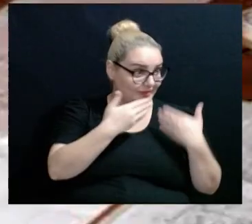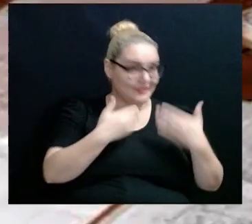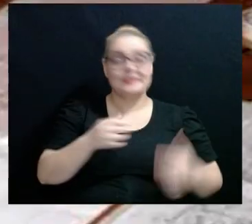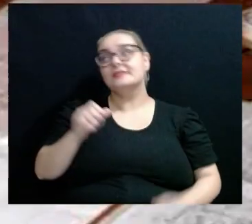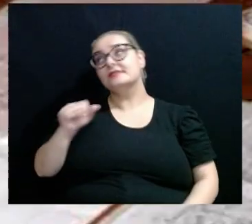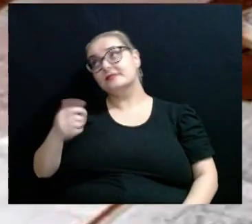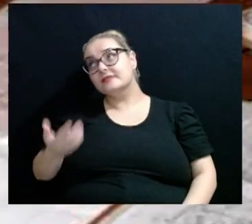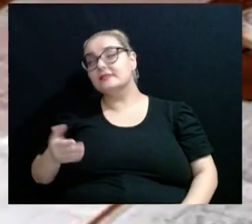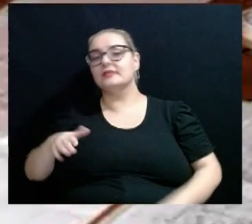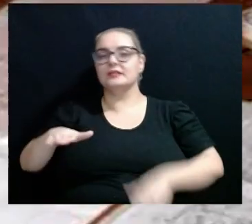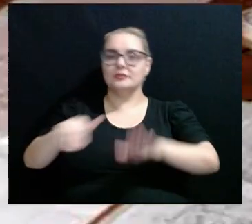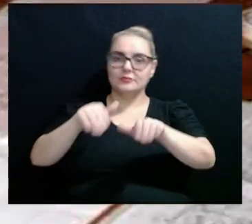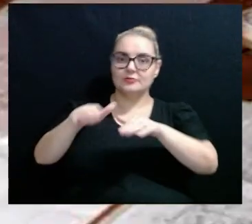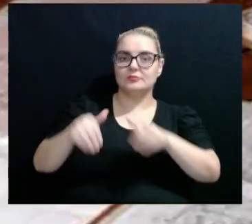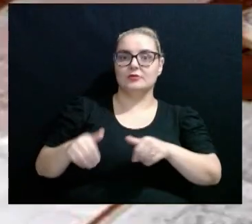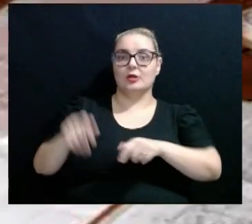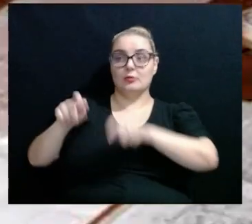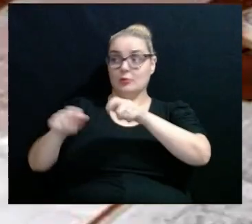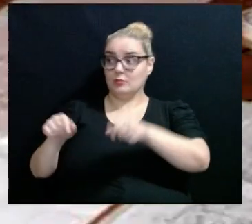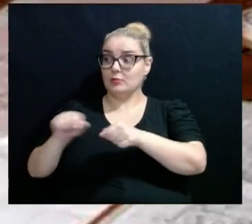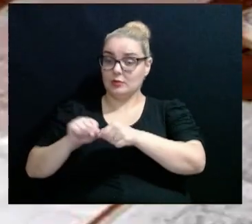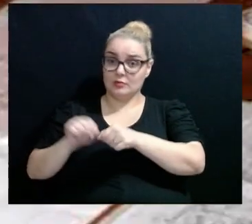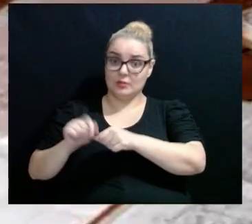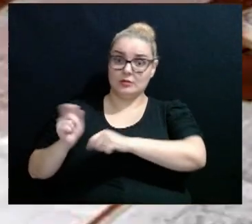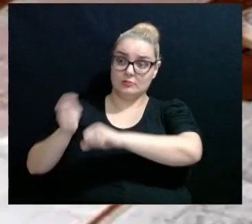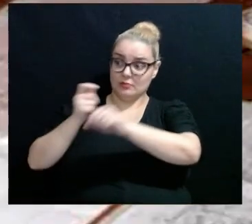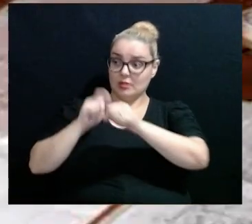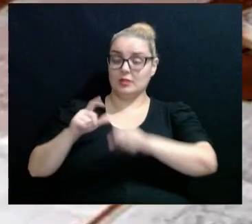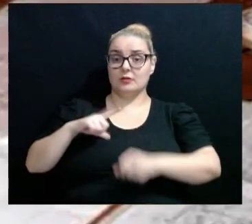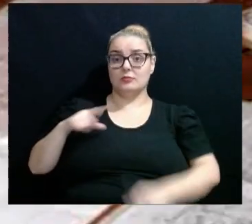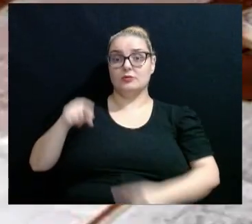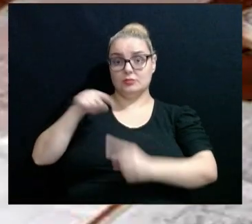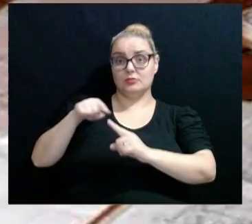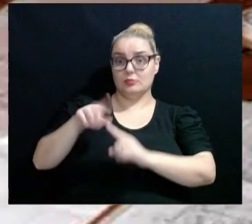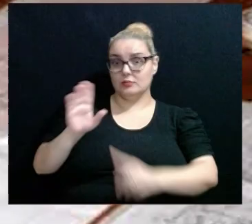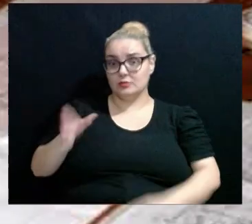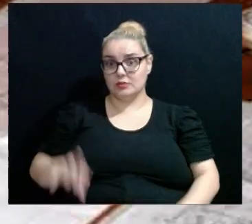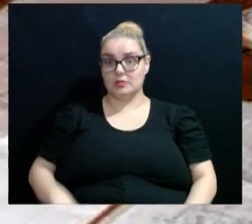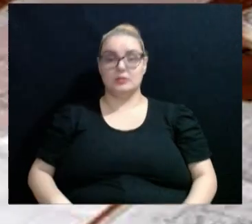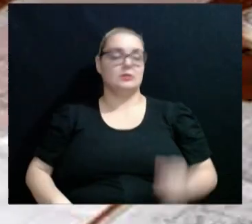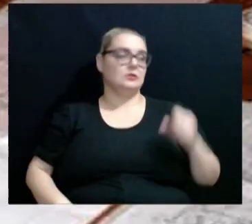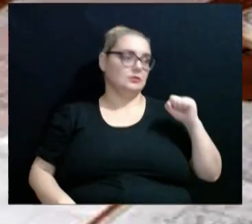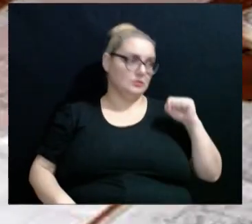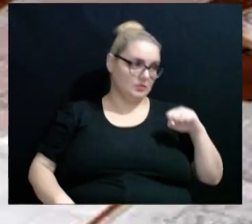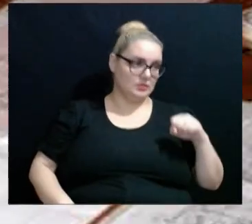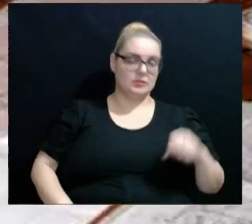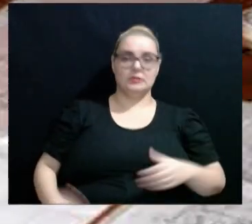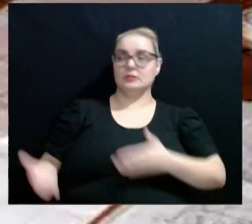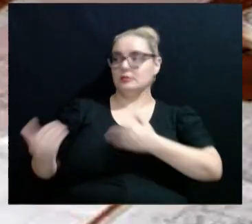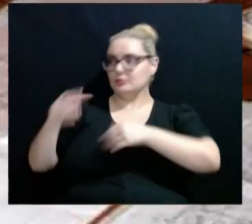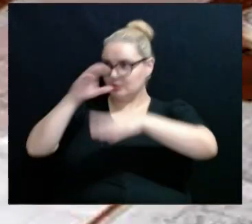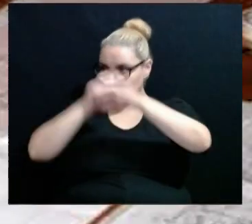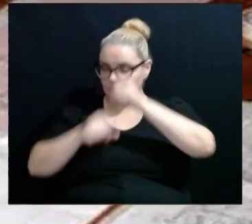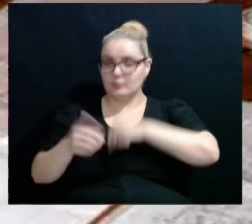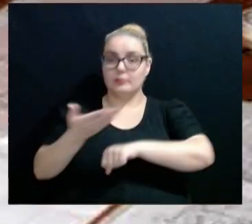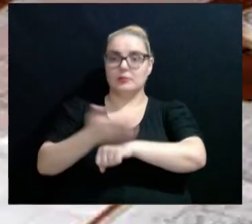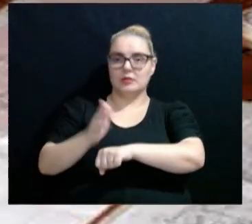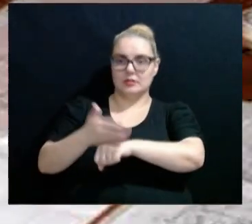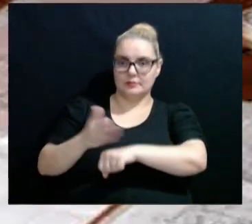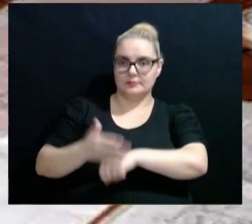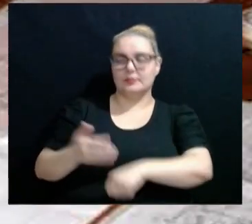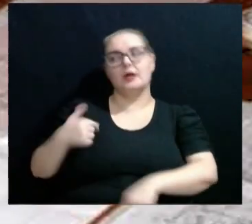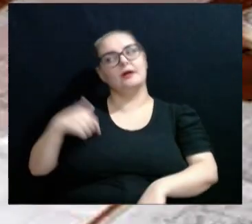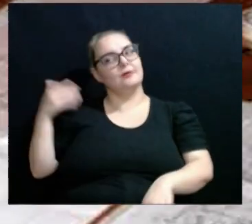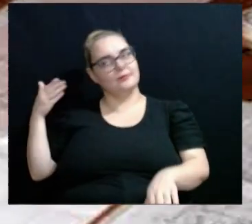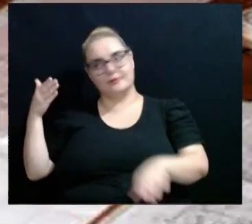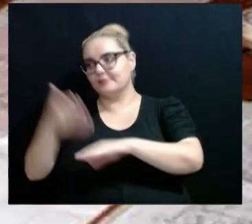é o que eu quero, eu Mas ele quero falou, aprender isso, né? posso Foi isso. aprender com você? Foi isso? É, e ele estava, na verdade, recrutando pessoas para fazer uma obra, então